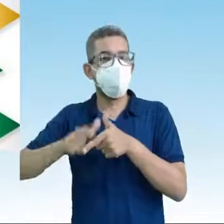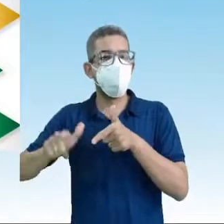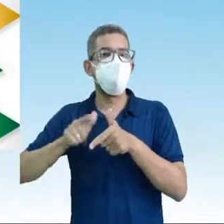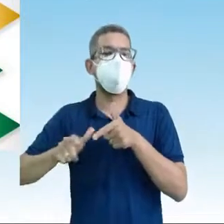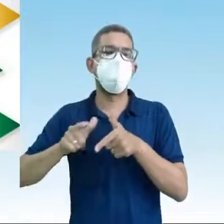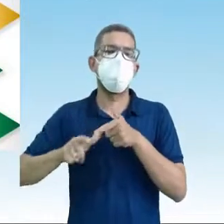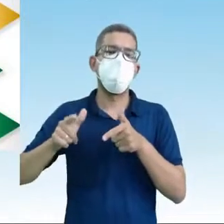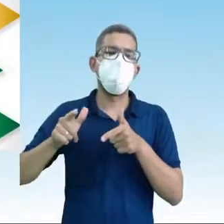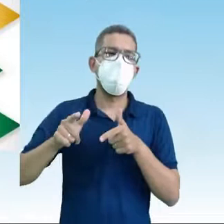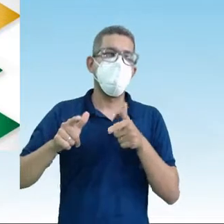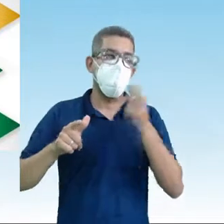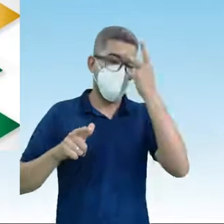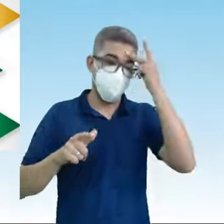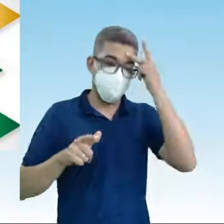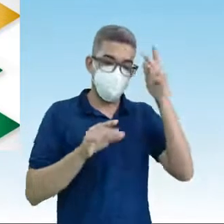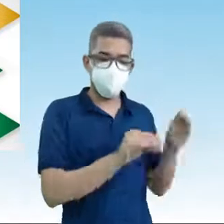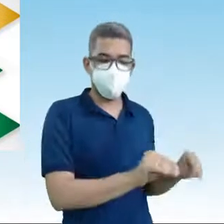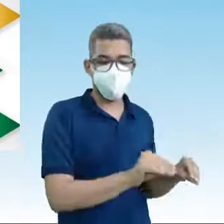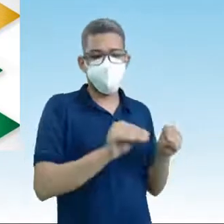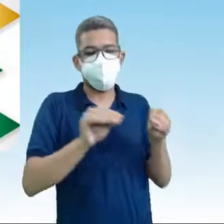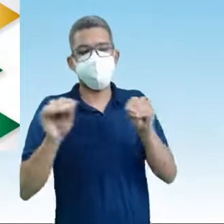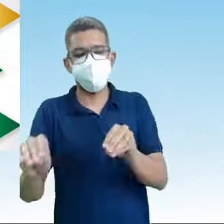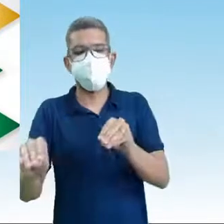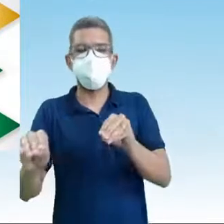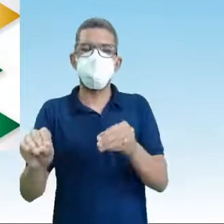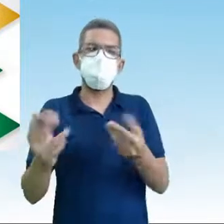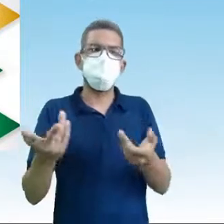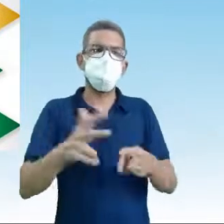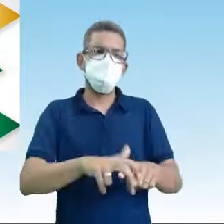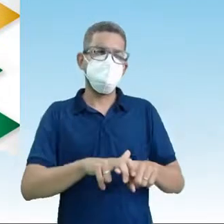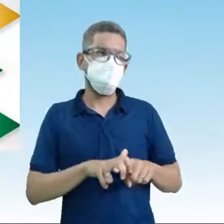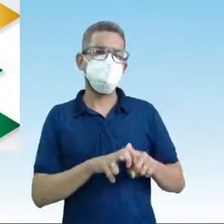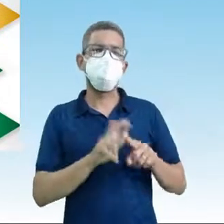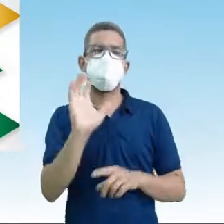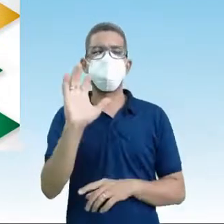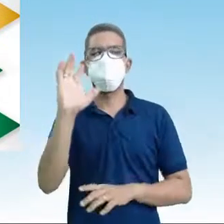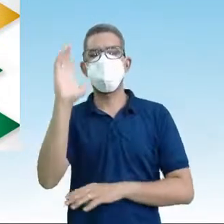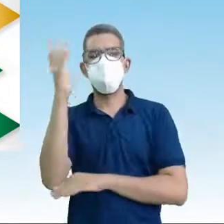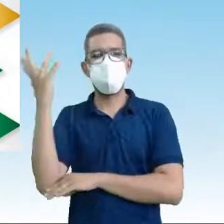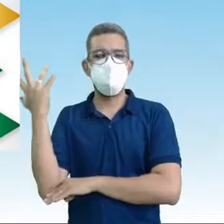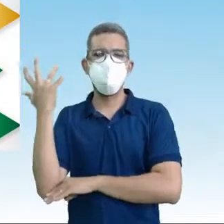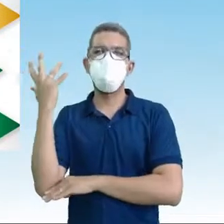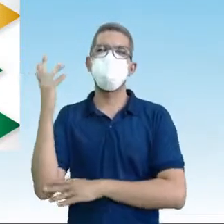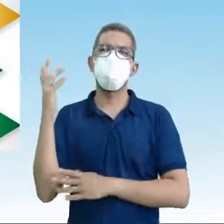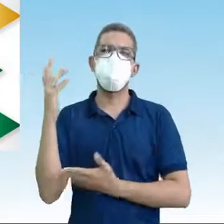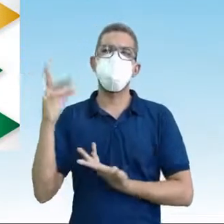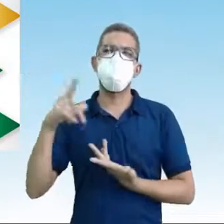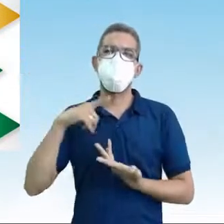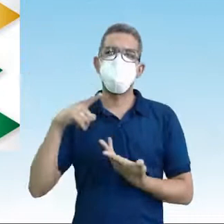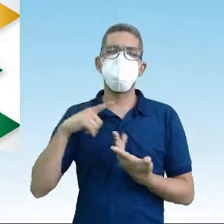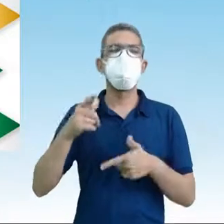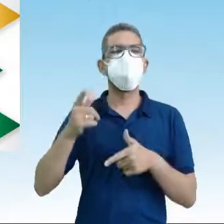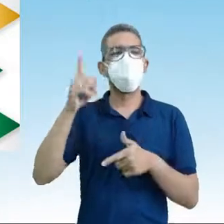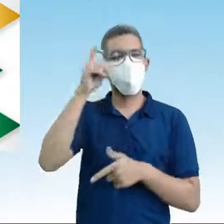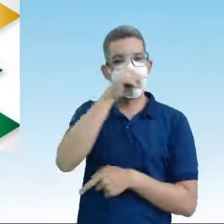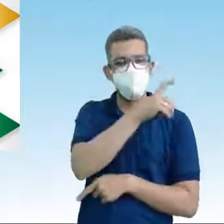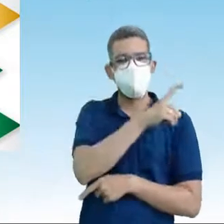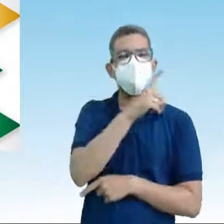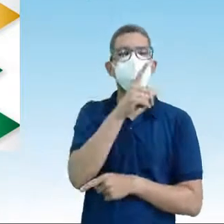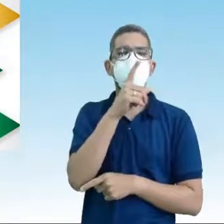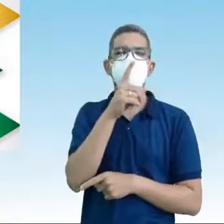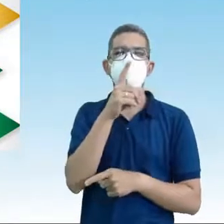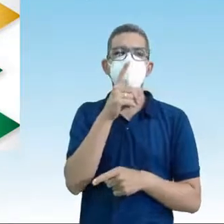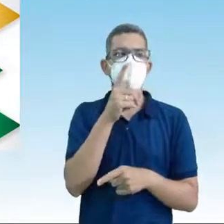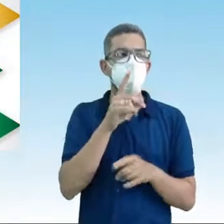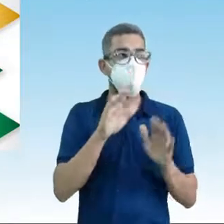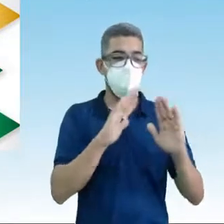enfrentadas pelos migrantes por razões ambientais, que vão além das dificuldades de